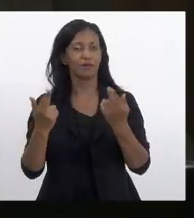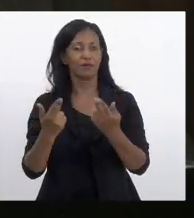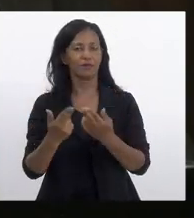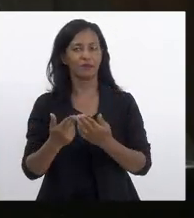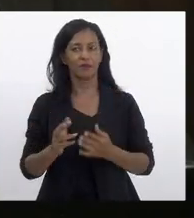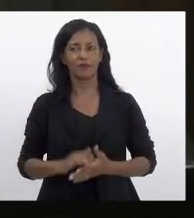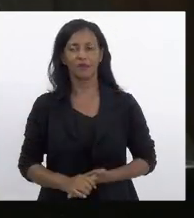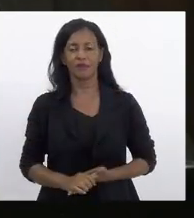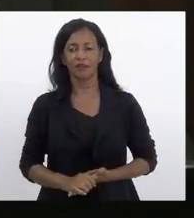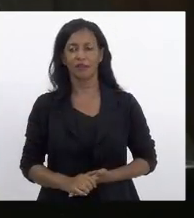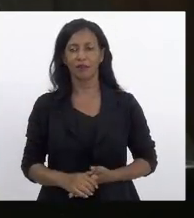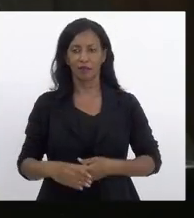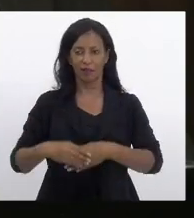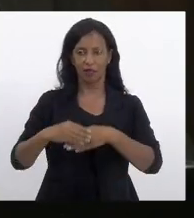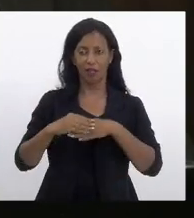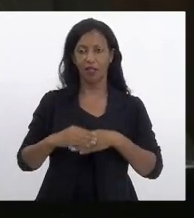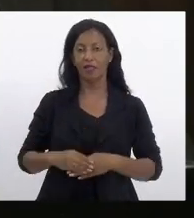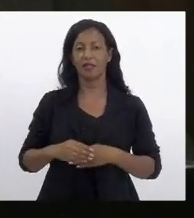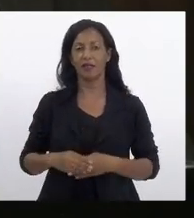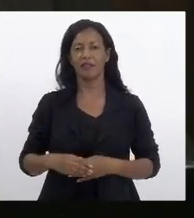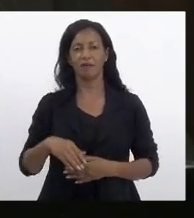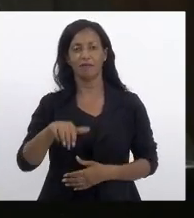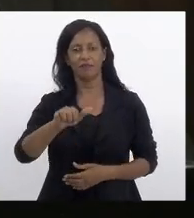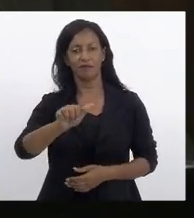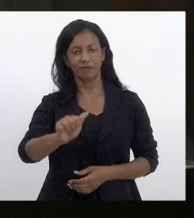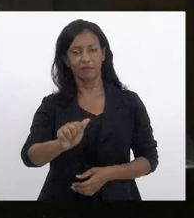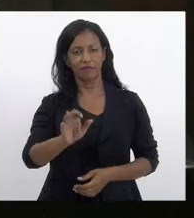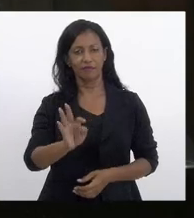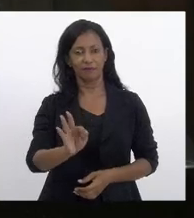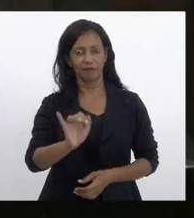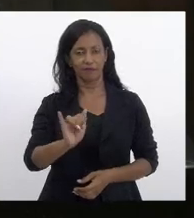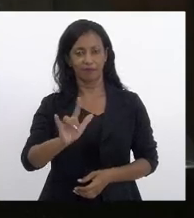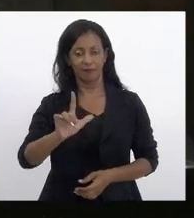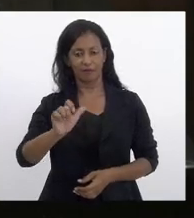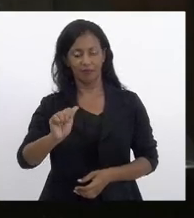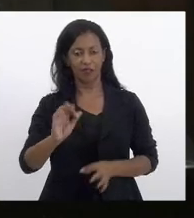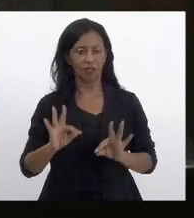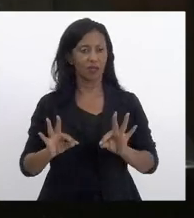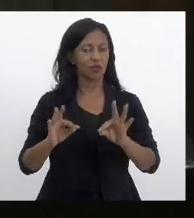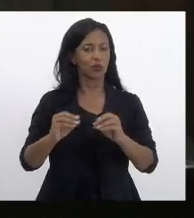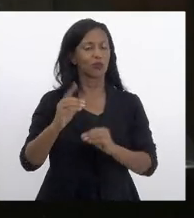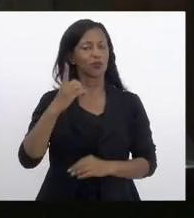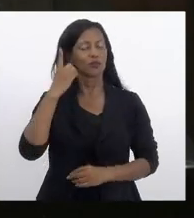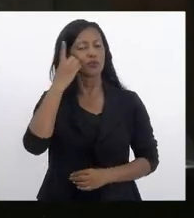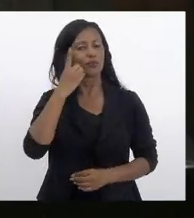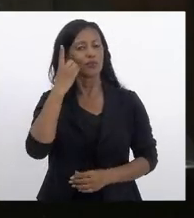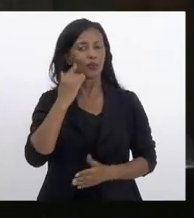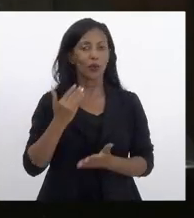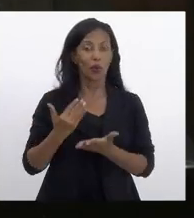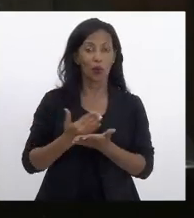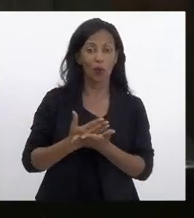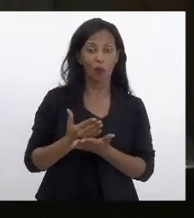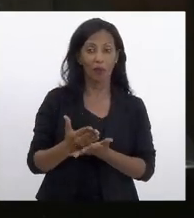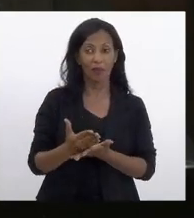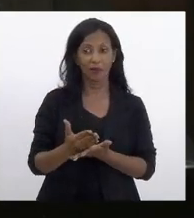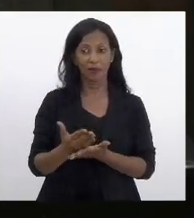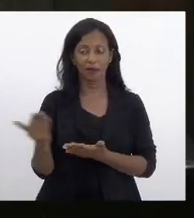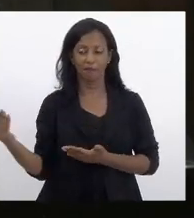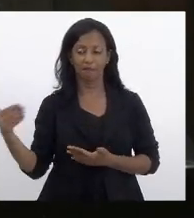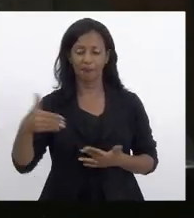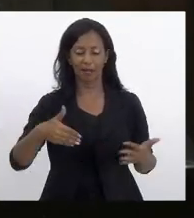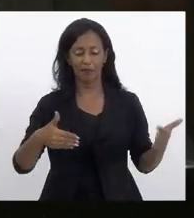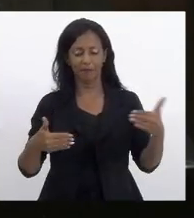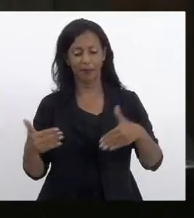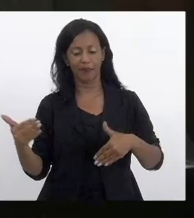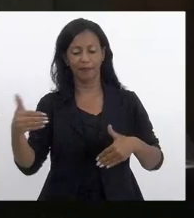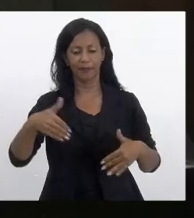Saúdo o deputado Átila Nunes, aqui presente, deputados e deputadas que começam a